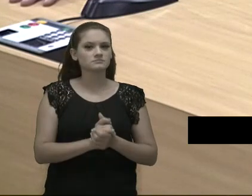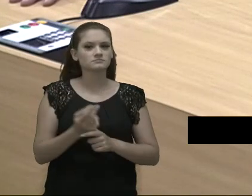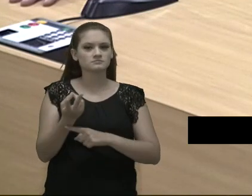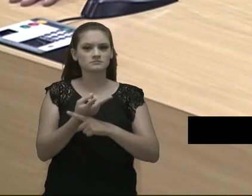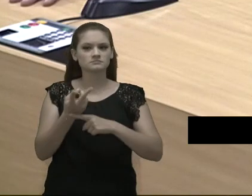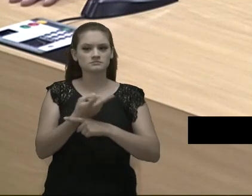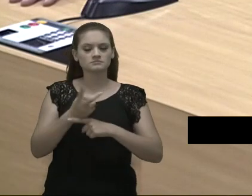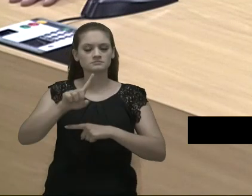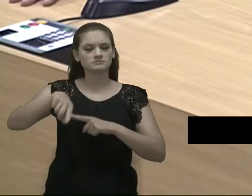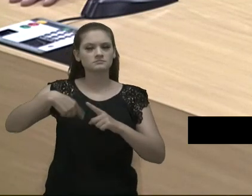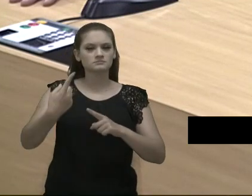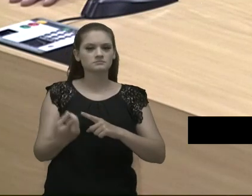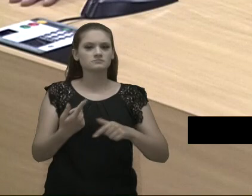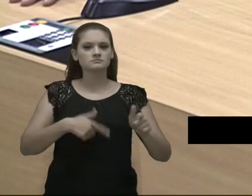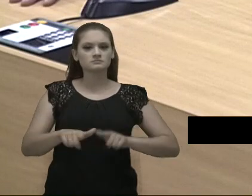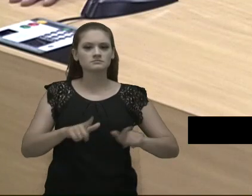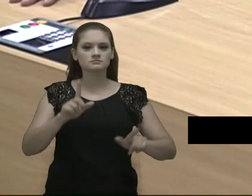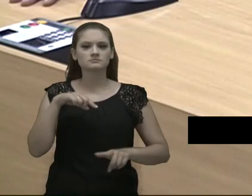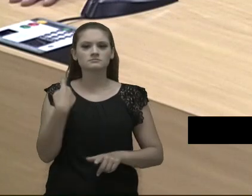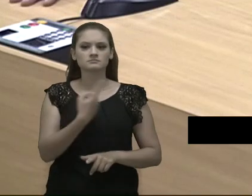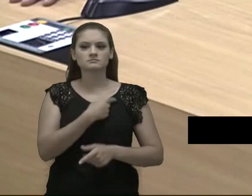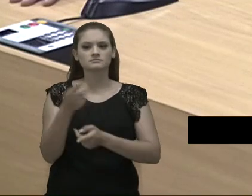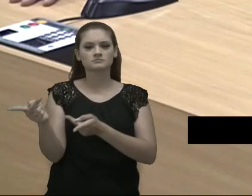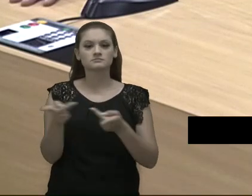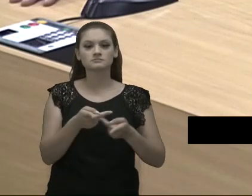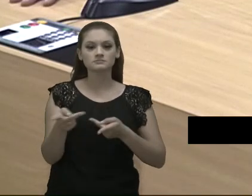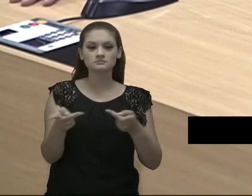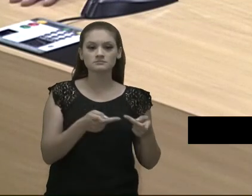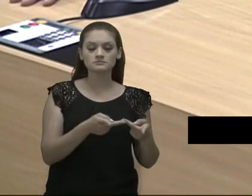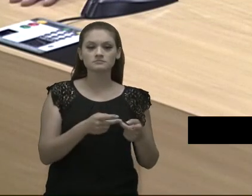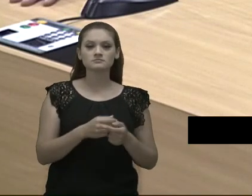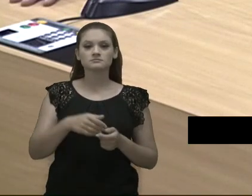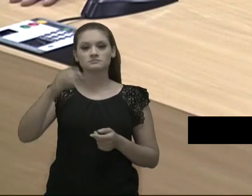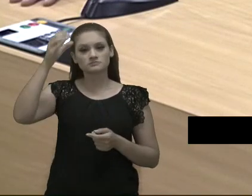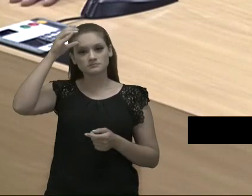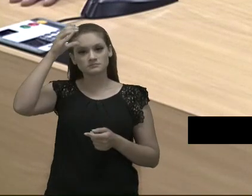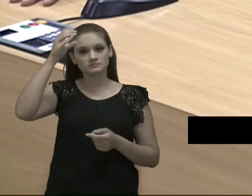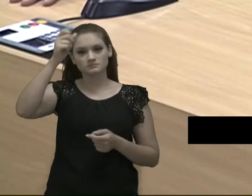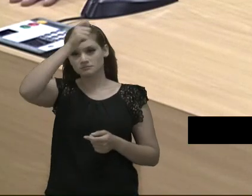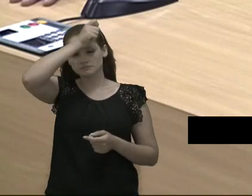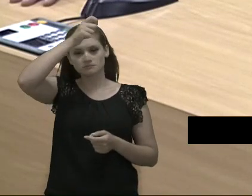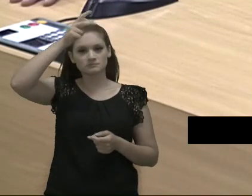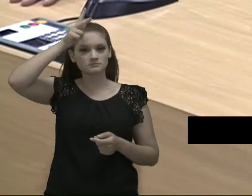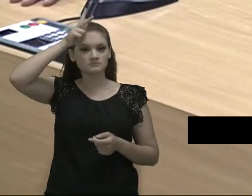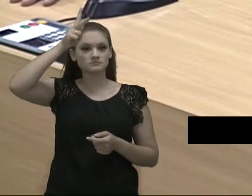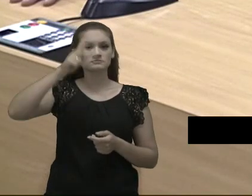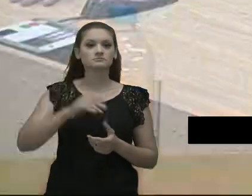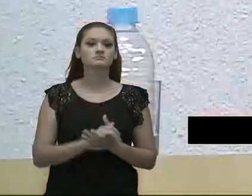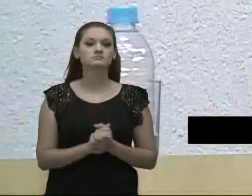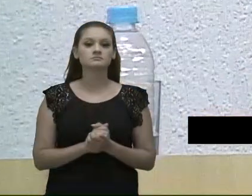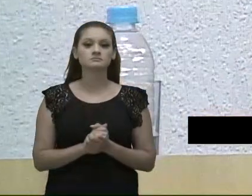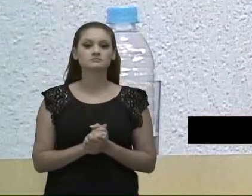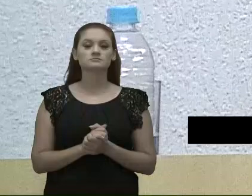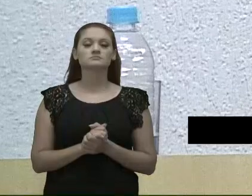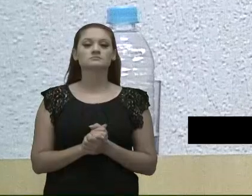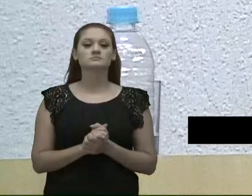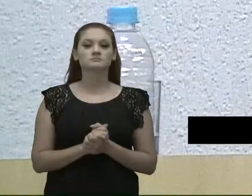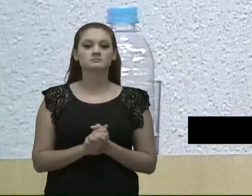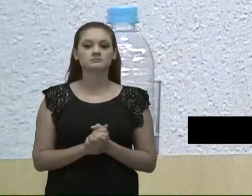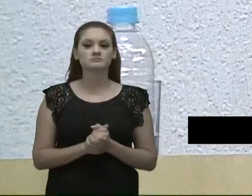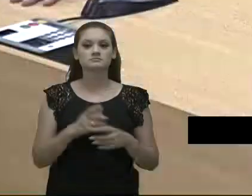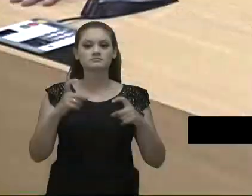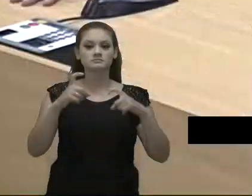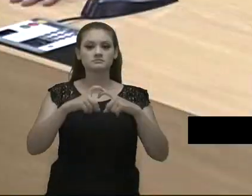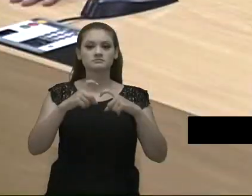procurando um outro serviço, ela é a nossa visitadora de lá. Sobrinha de quem? Do prefeito. A sobrinha do prefeito? Isso, é